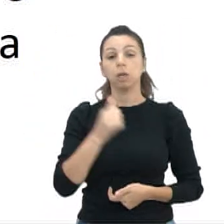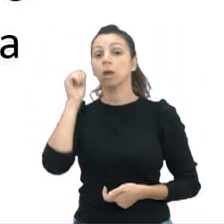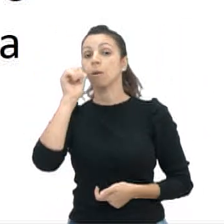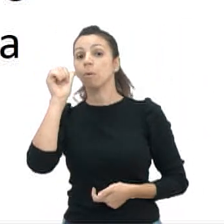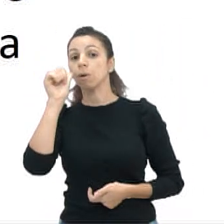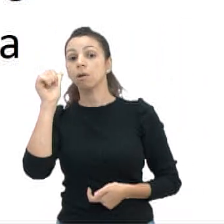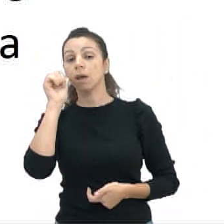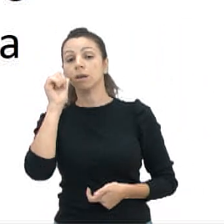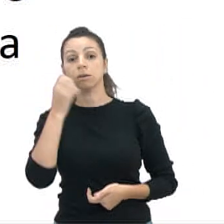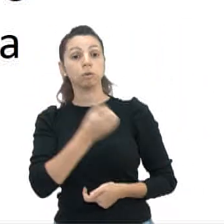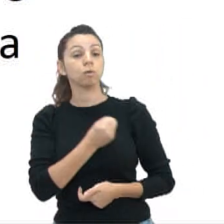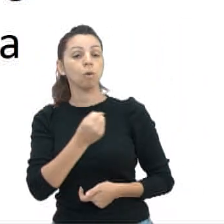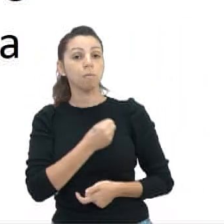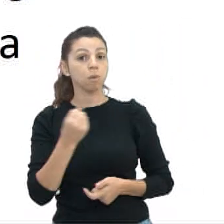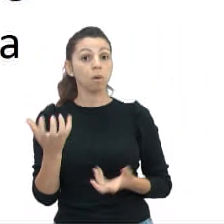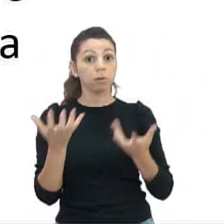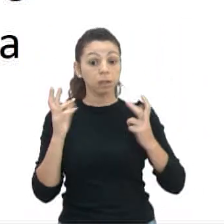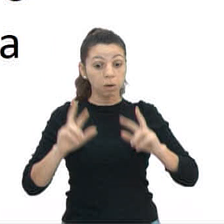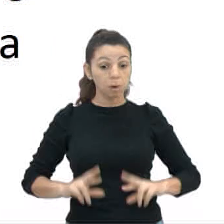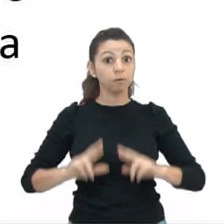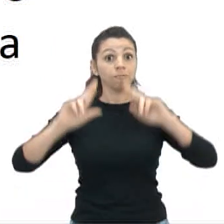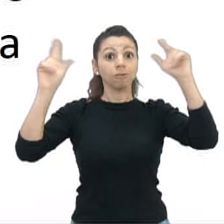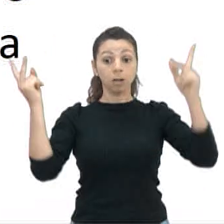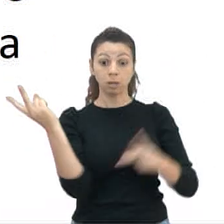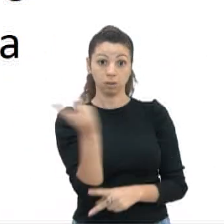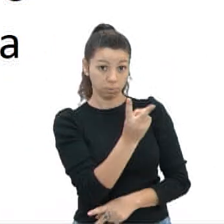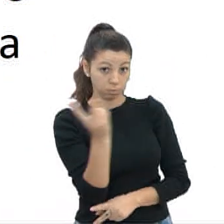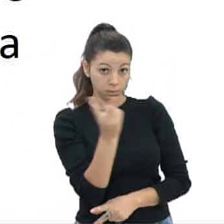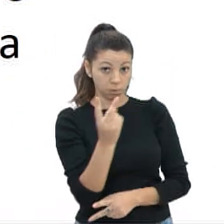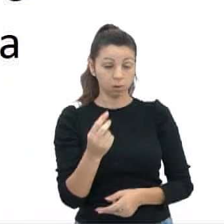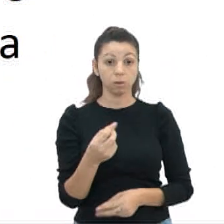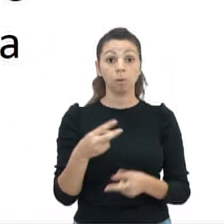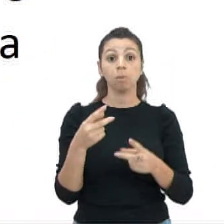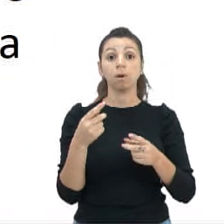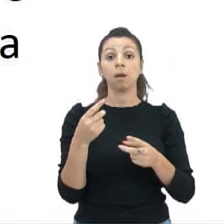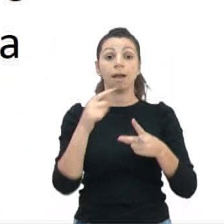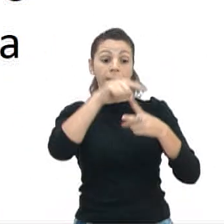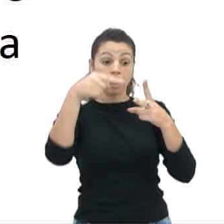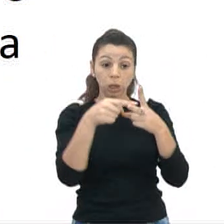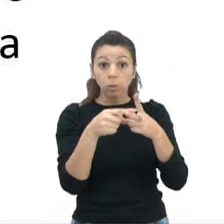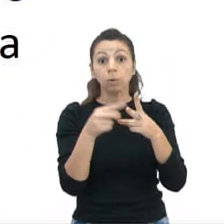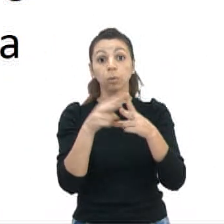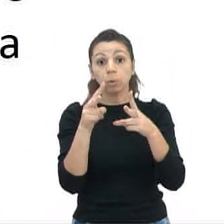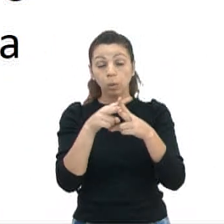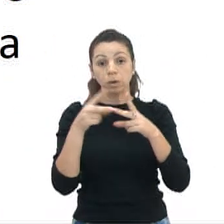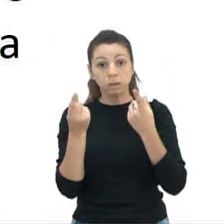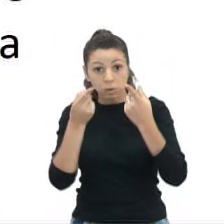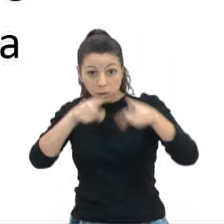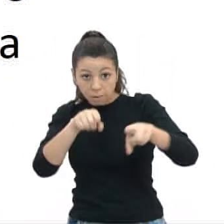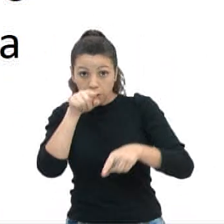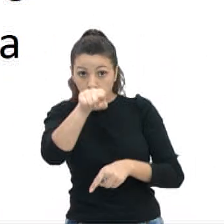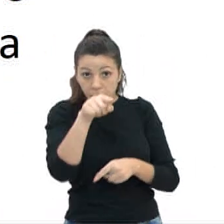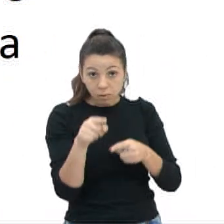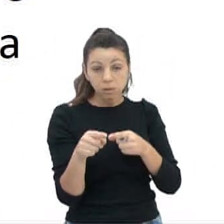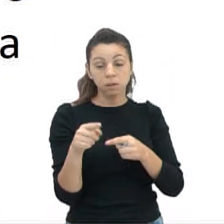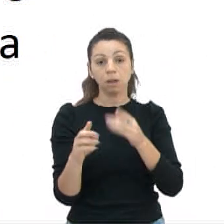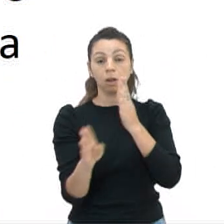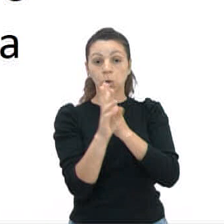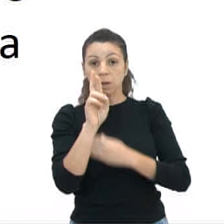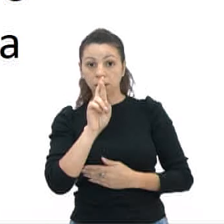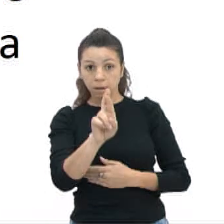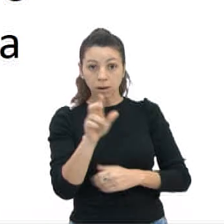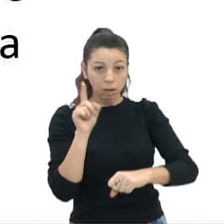empresa. Mais uma vez, então aqui são 2 desafios que vocês vão resolver. Eu vou dar um tempo e nós já